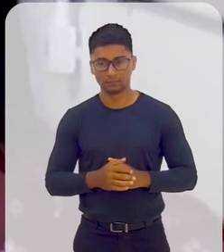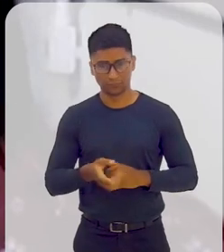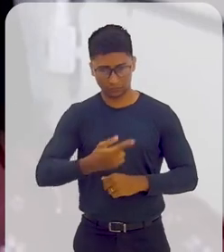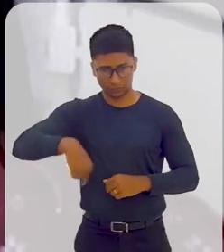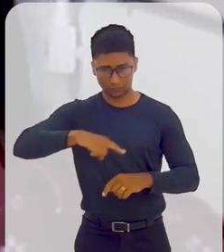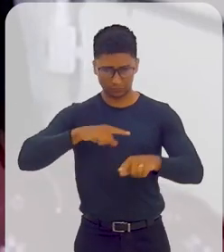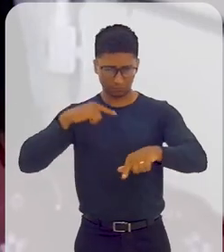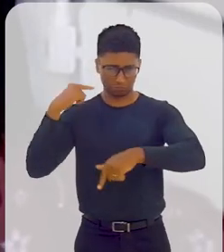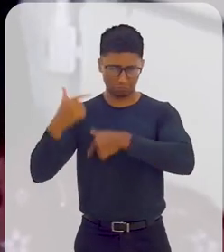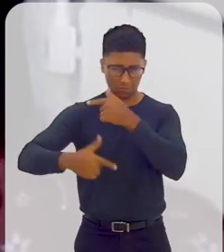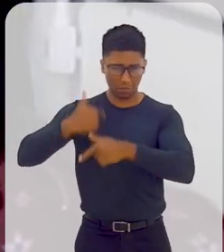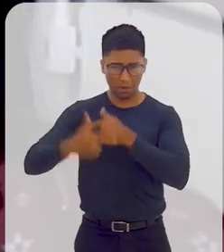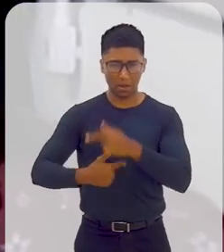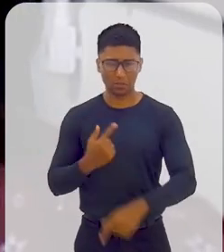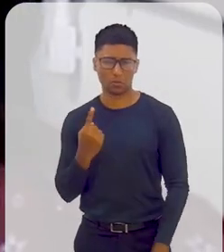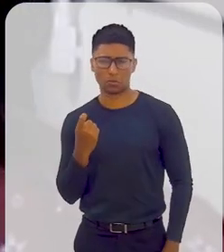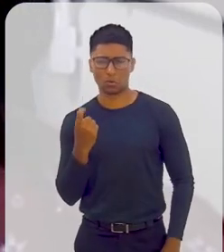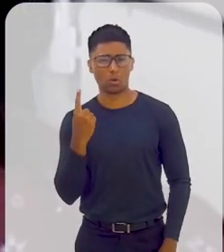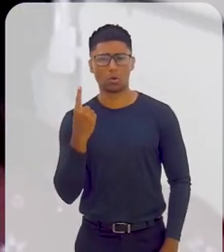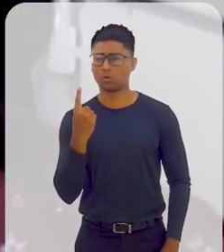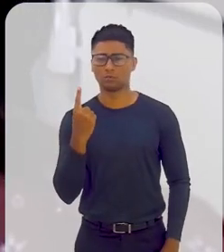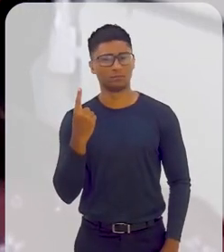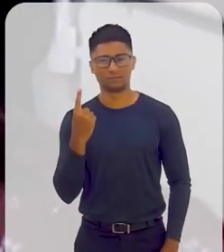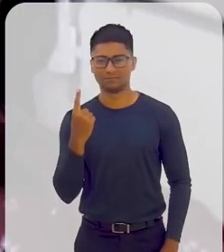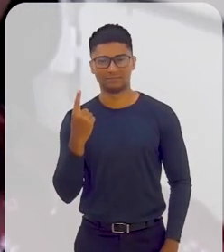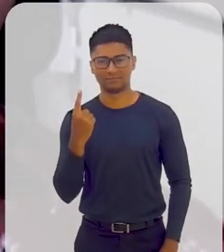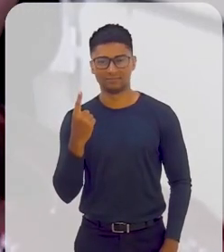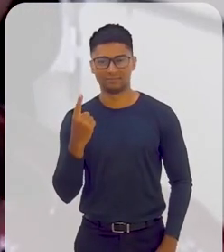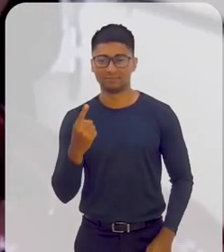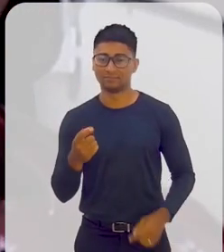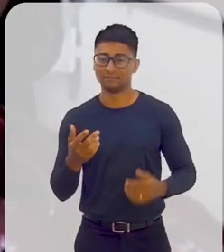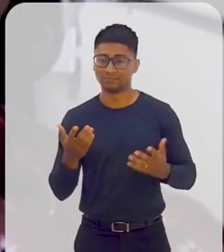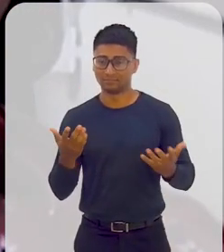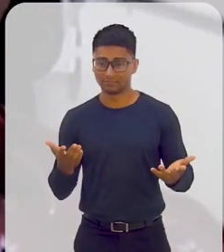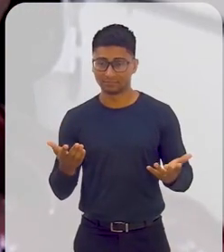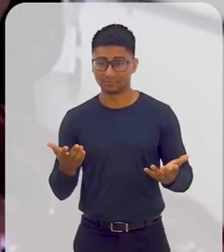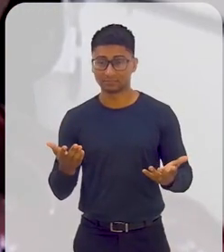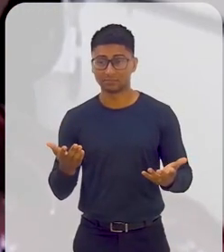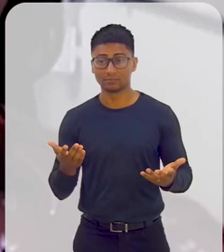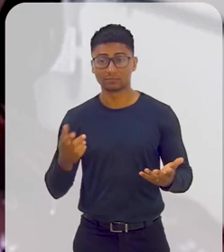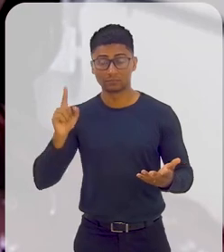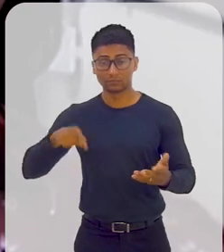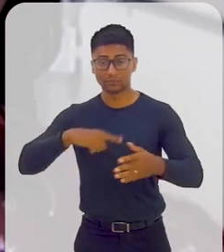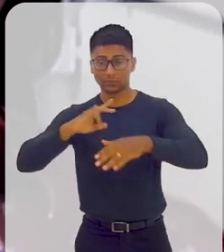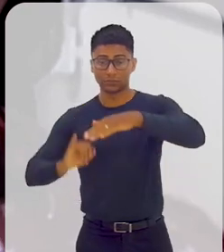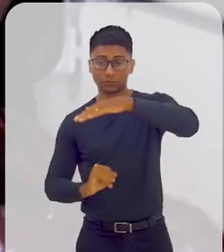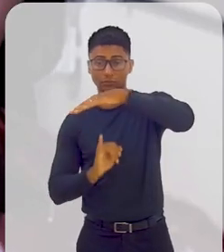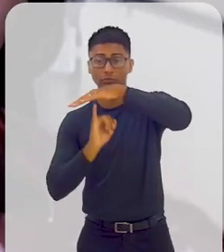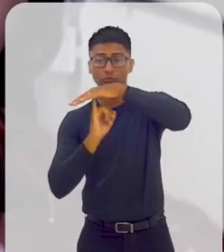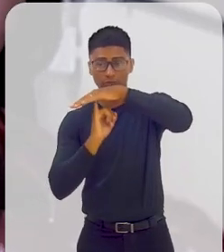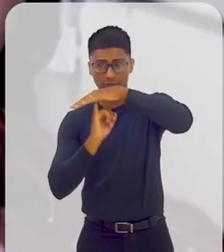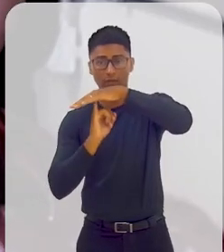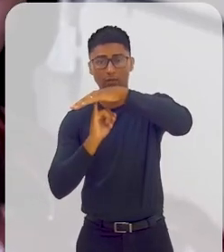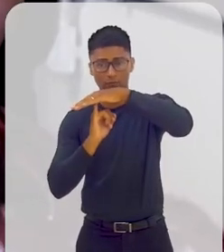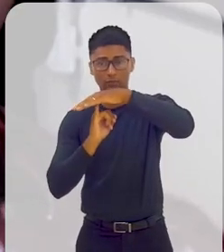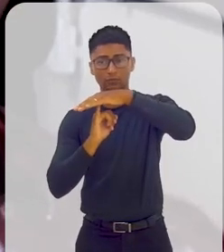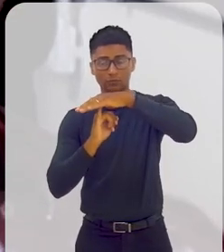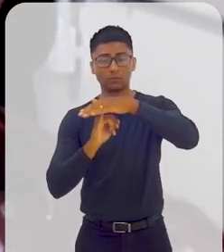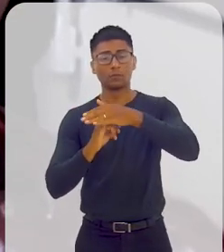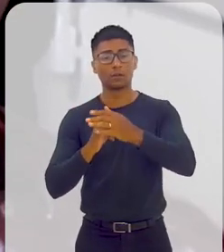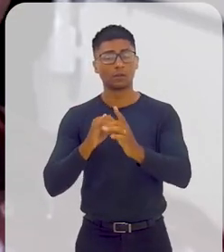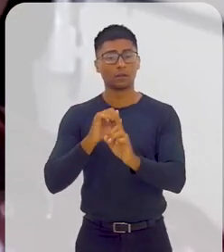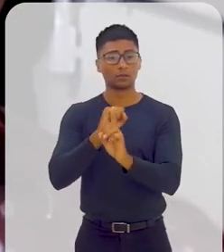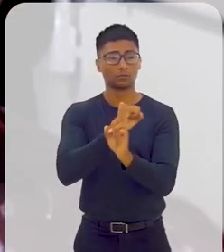trabalha sozinho, né? A Embrapa, ela é o que ela é do ponto de vista de instituição de credibilidade